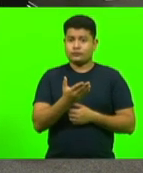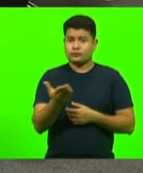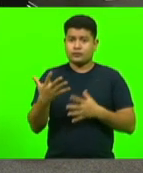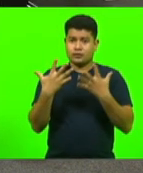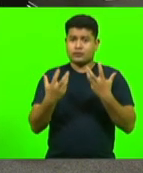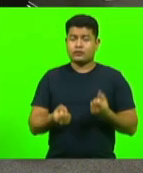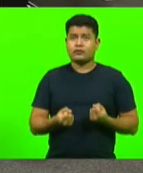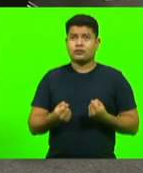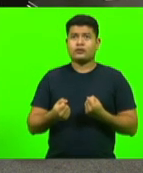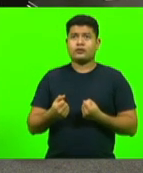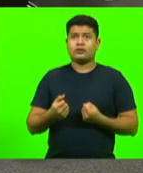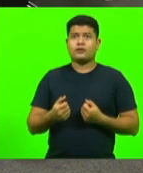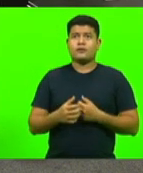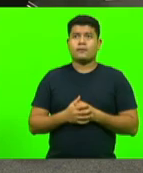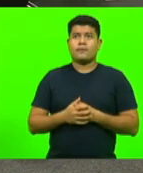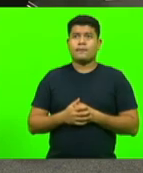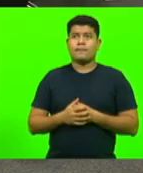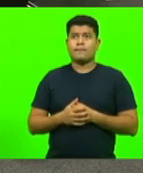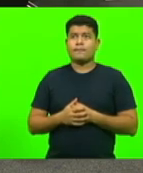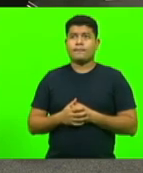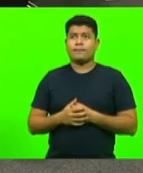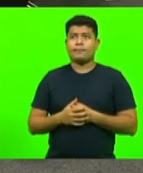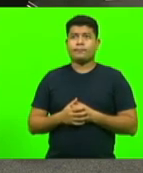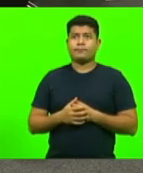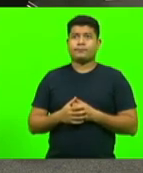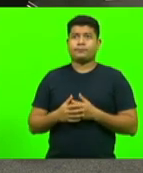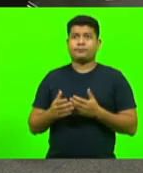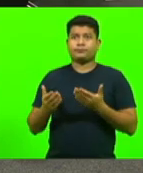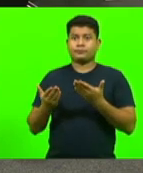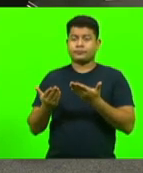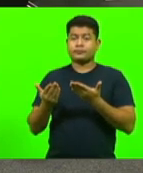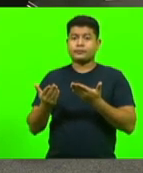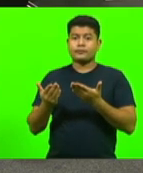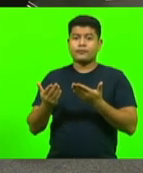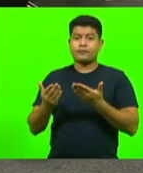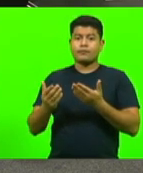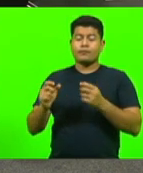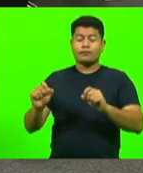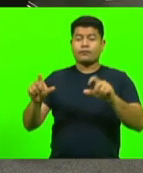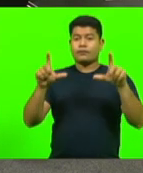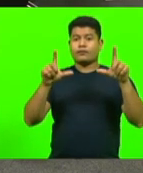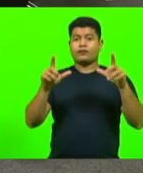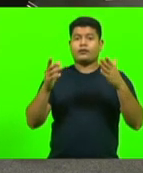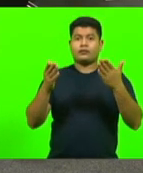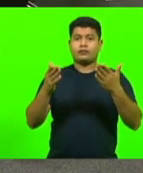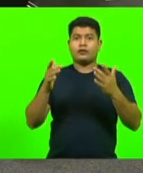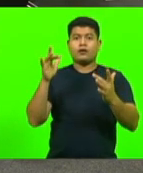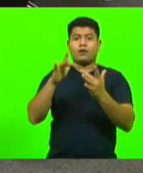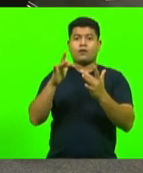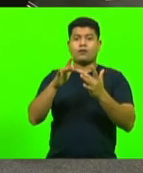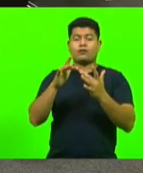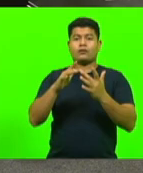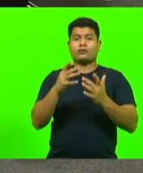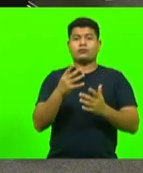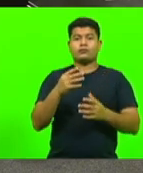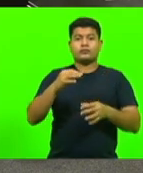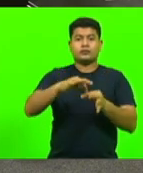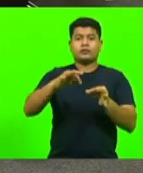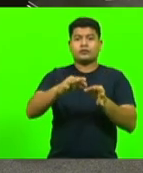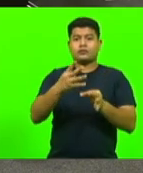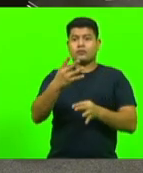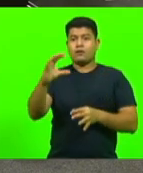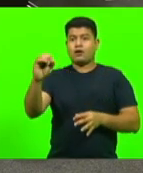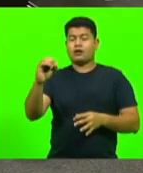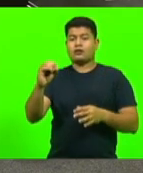segundo deputada é comentou na sua fala e me chamou muita atenção que é o contato com essas 40 entidades ligadas à educação